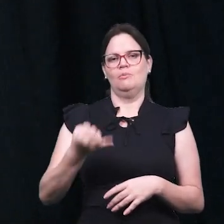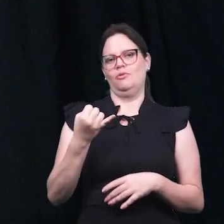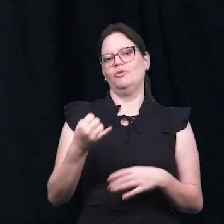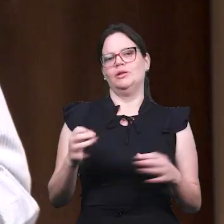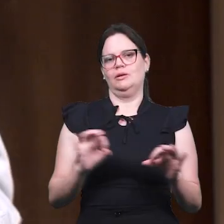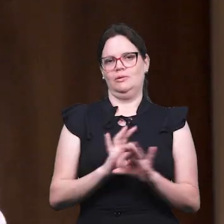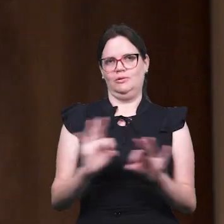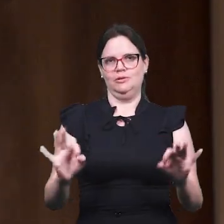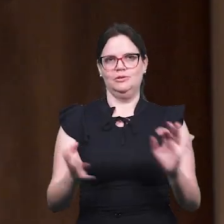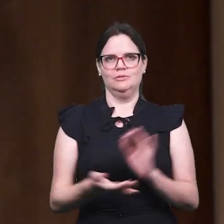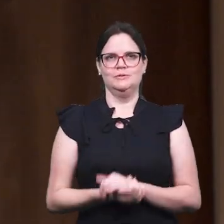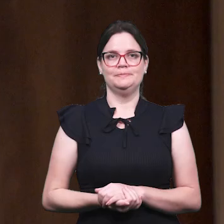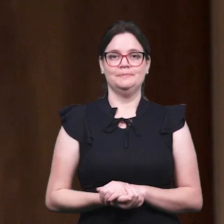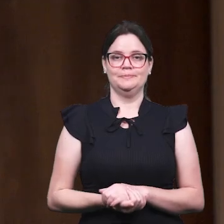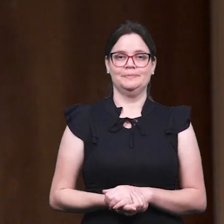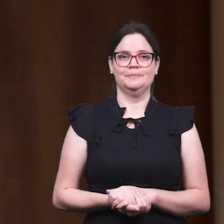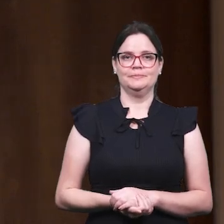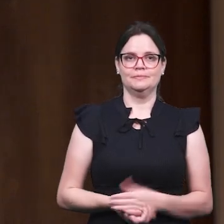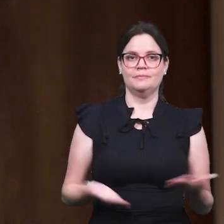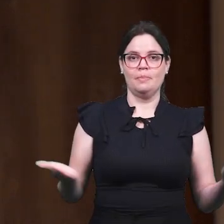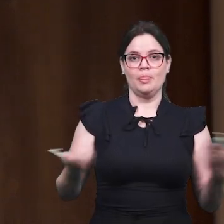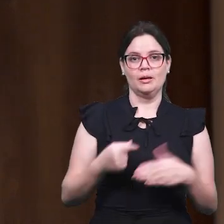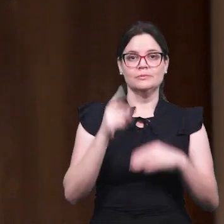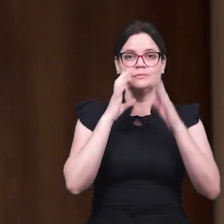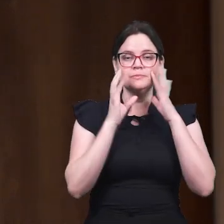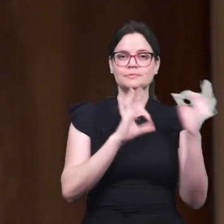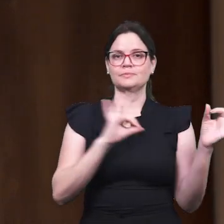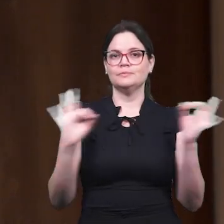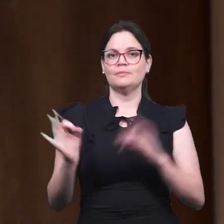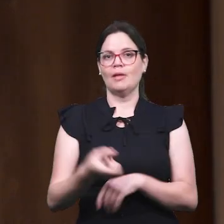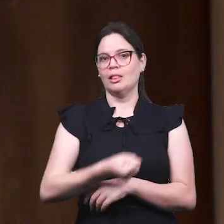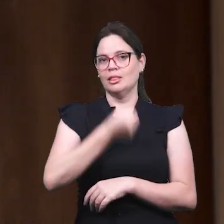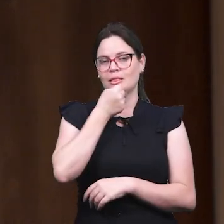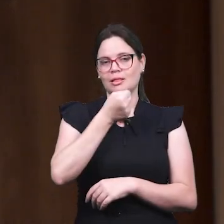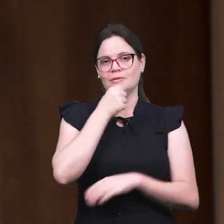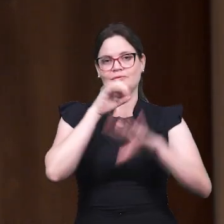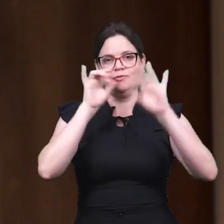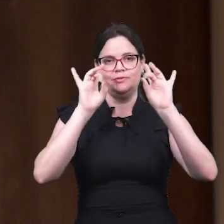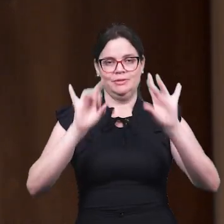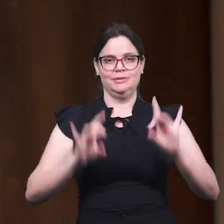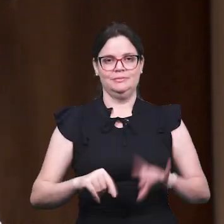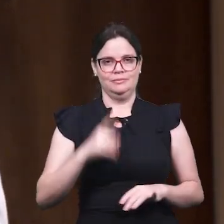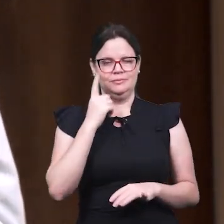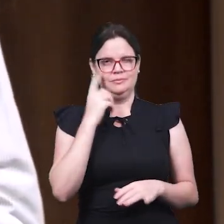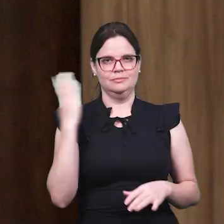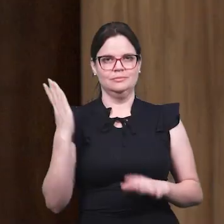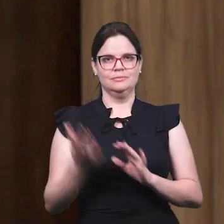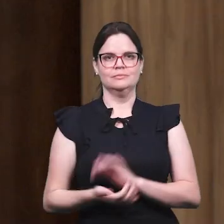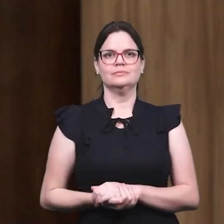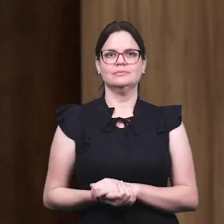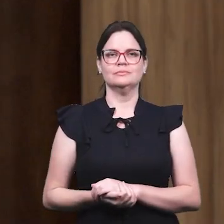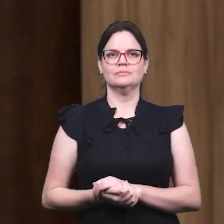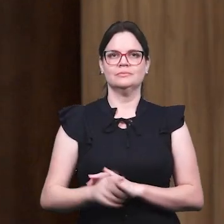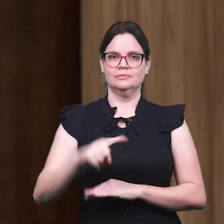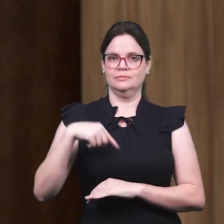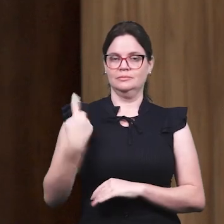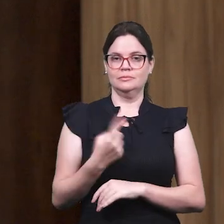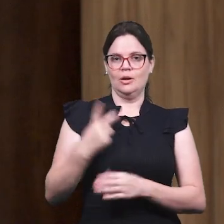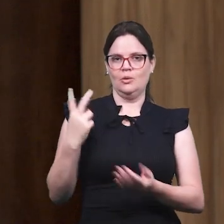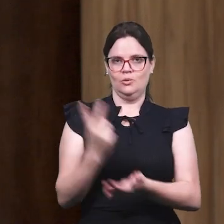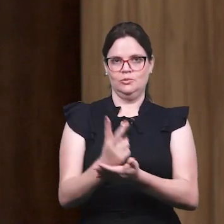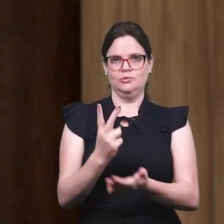negócio café. Chegou a hora de você conferir uma entrevista especial. Confira a seguir. Dando